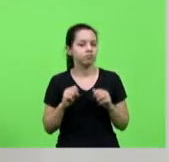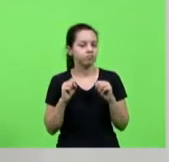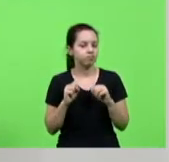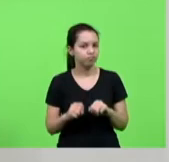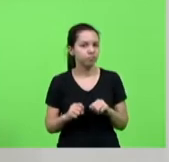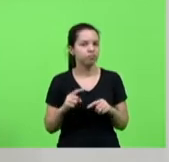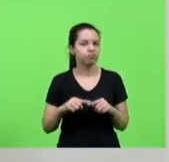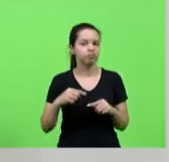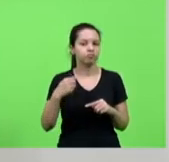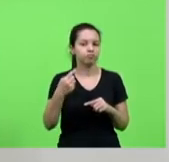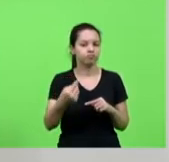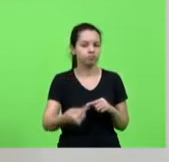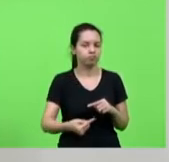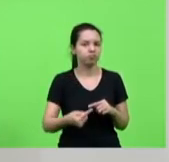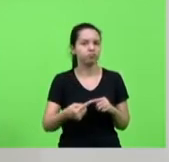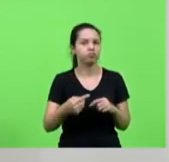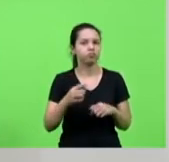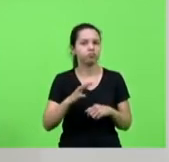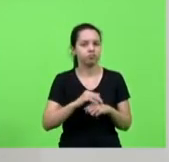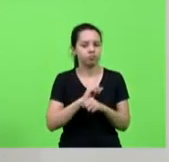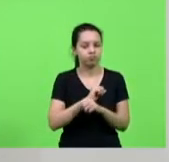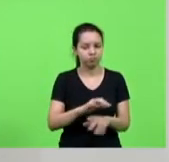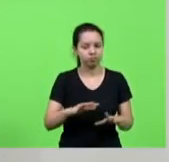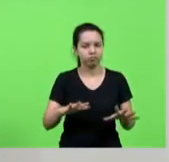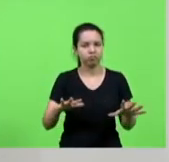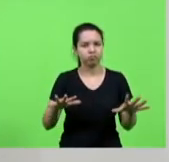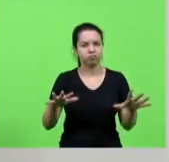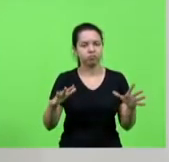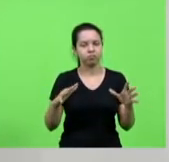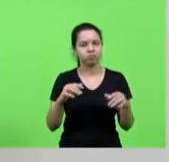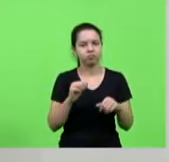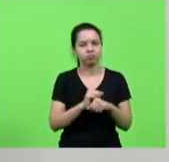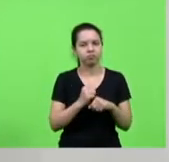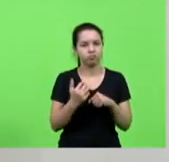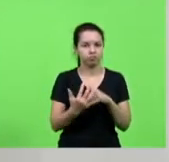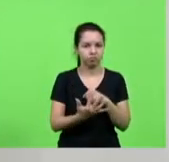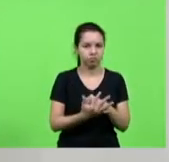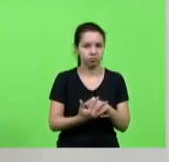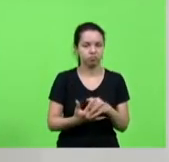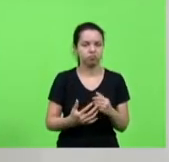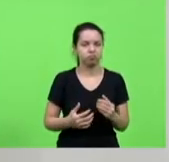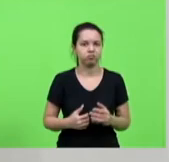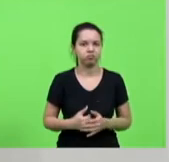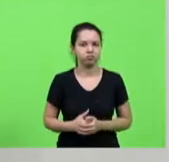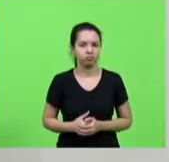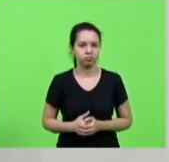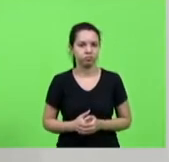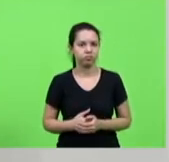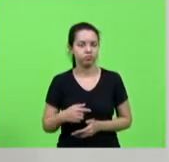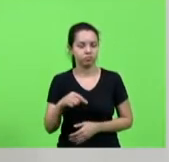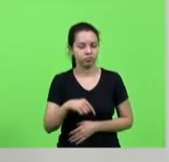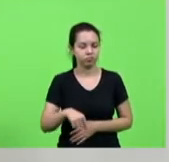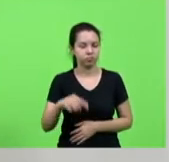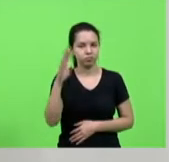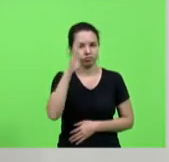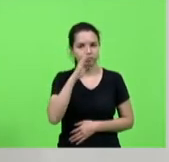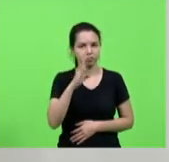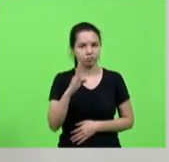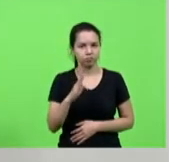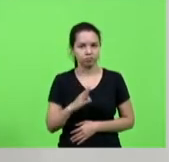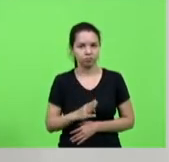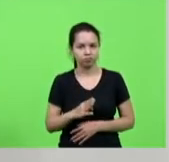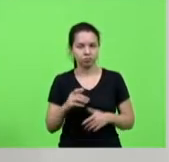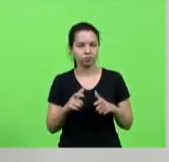próxima onda do Covid-19. Por outro lado, apesar de o nosso país ter um dos maiores